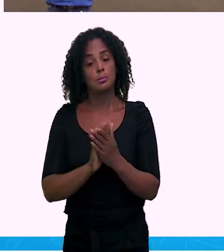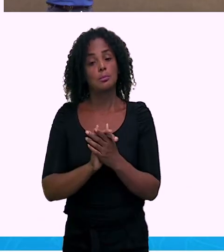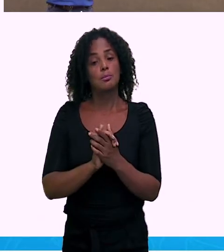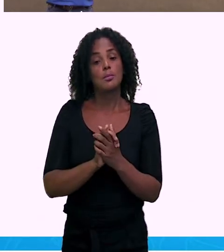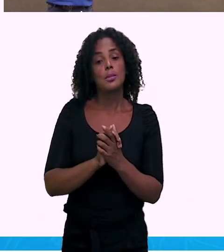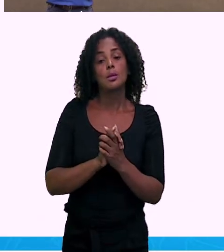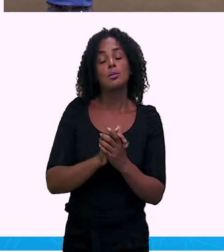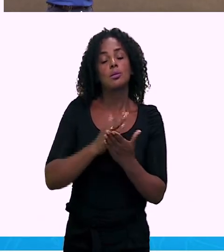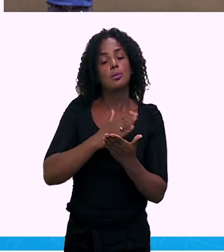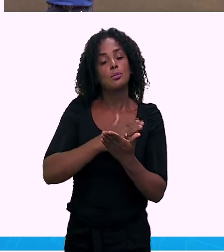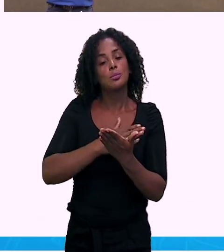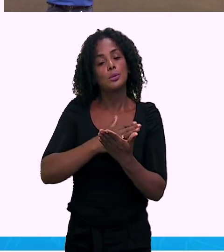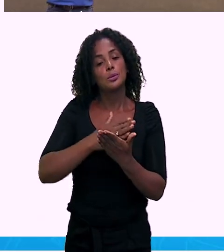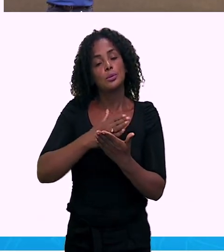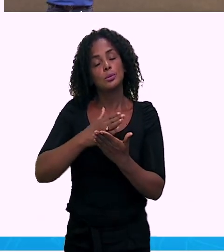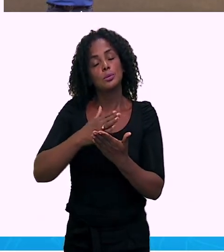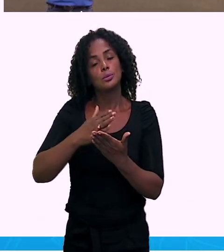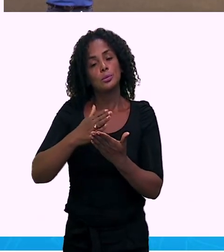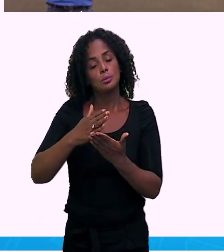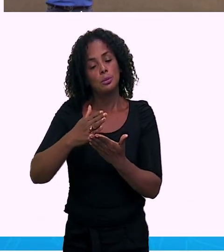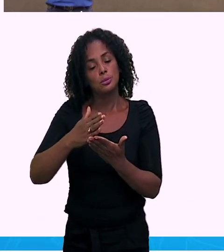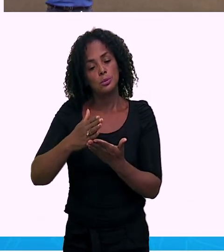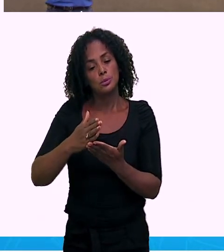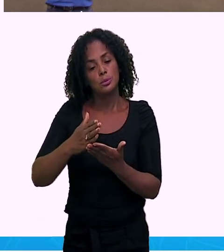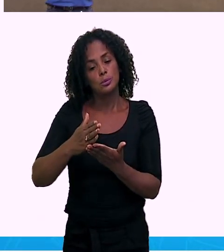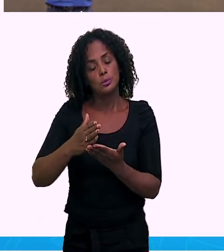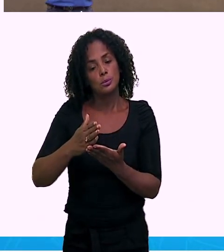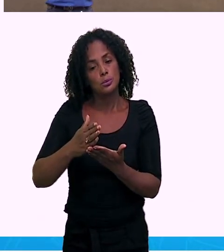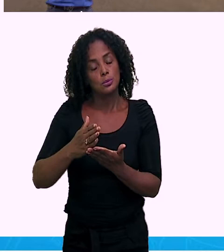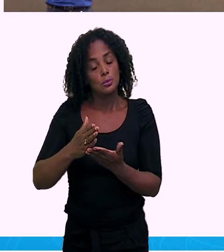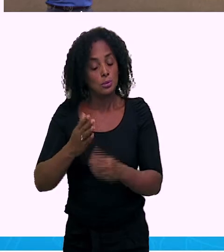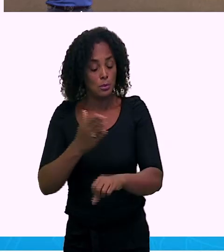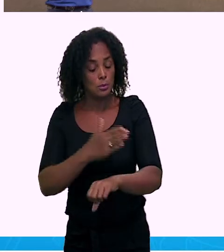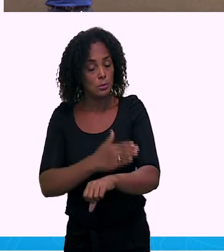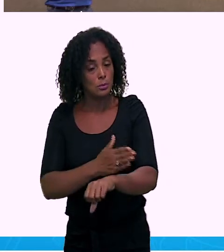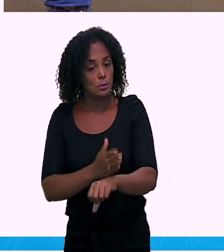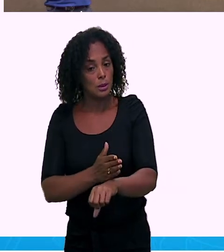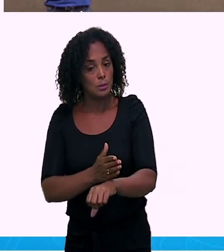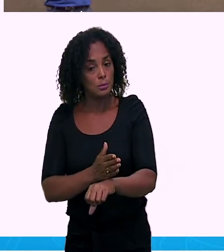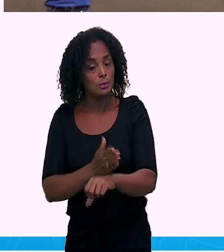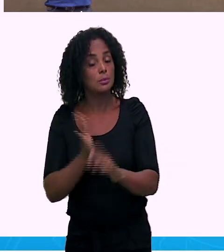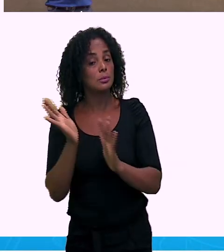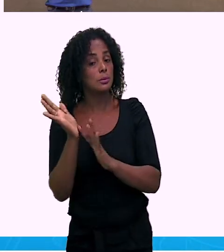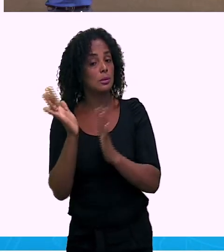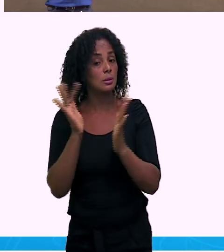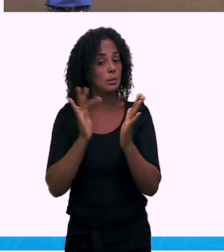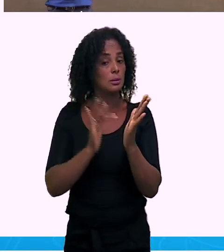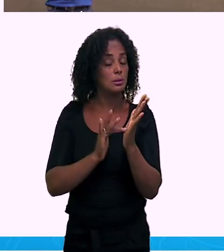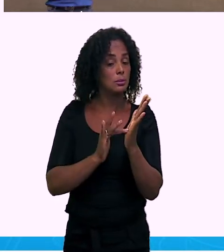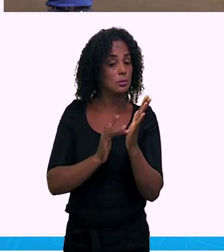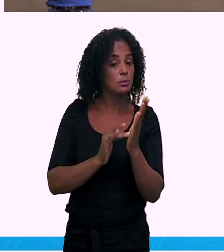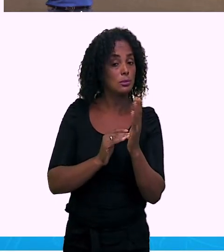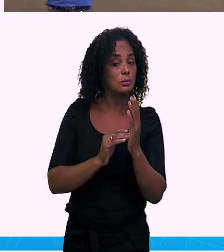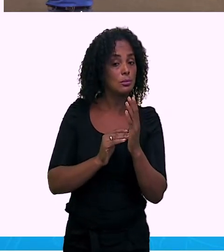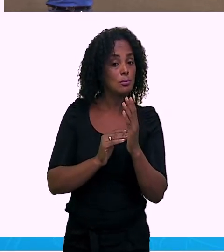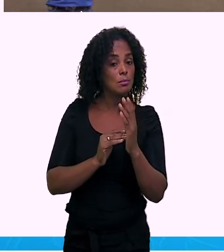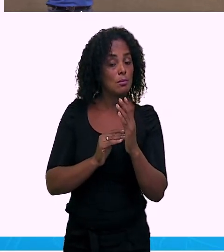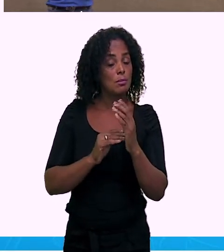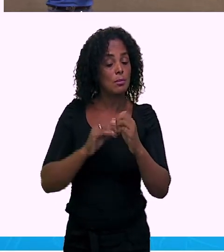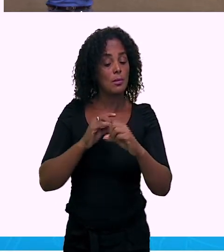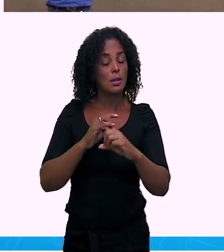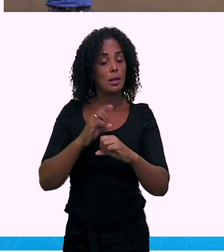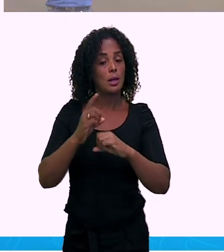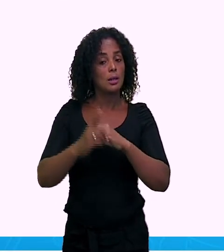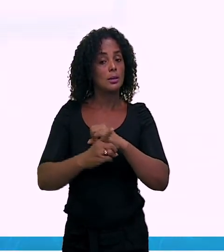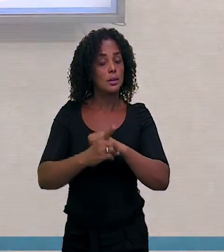situação, começou-se o tempo após Cristo, depois de Cristo. E antes de Cristo. Vocês podem